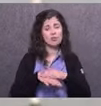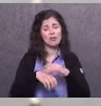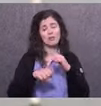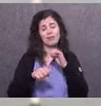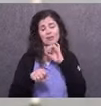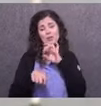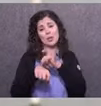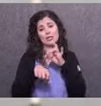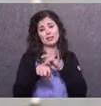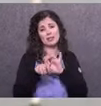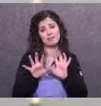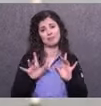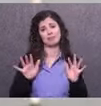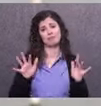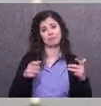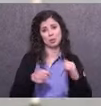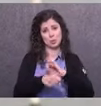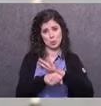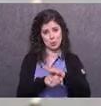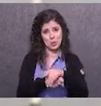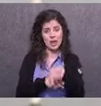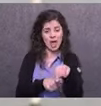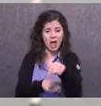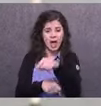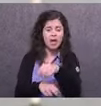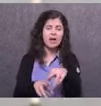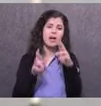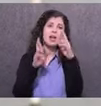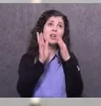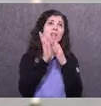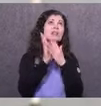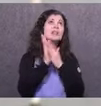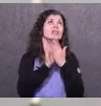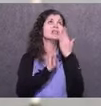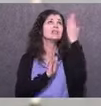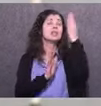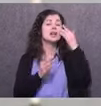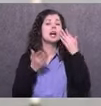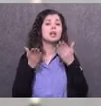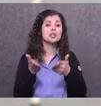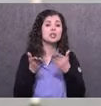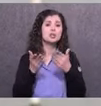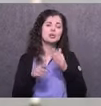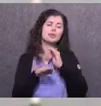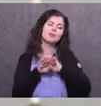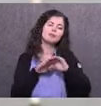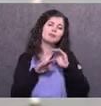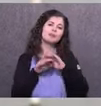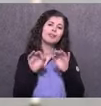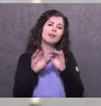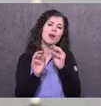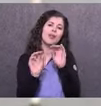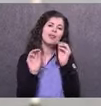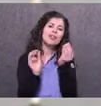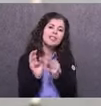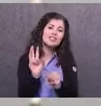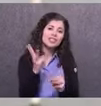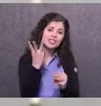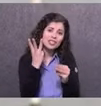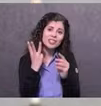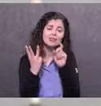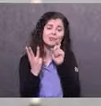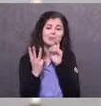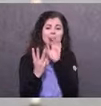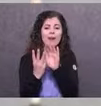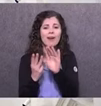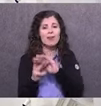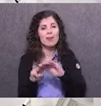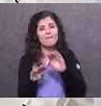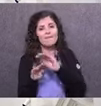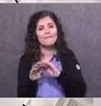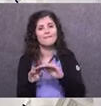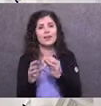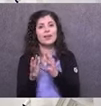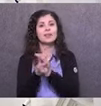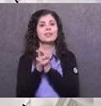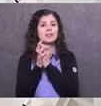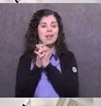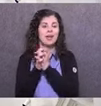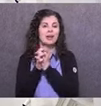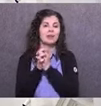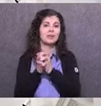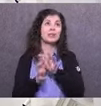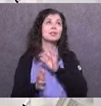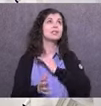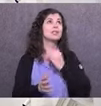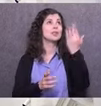pandemia, para que Nossa Senhora os ajude e conforte, como fez com os santos pastorinhos, oremos.